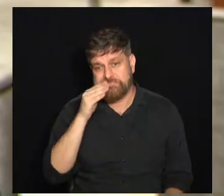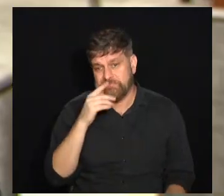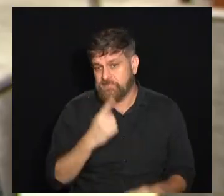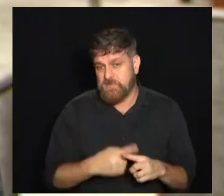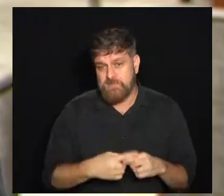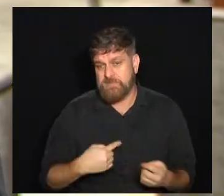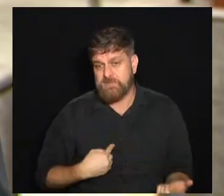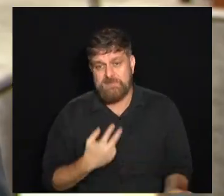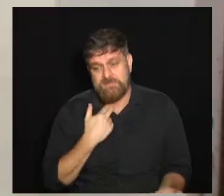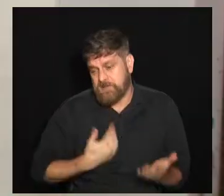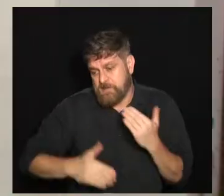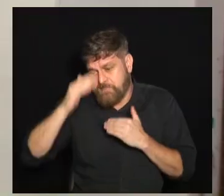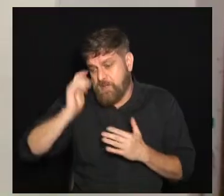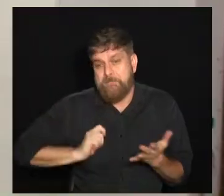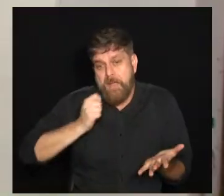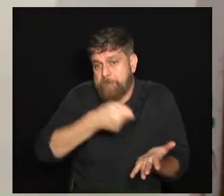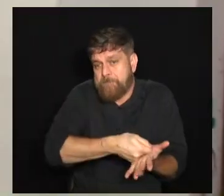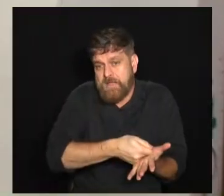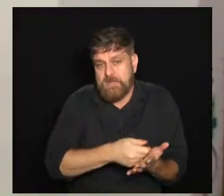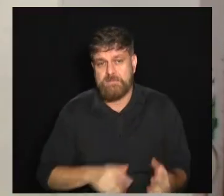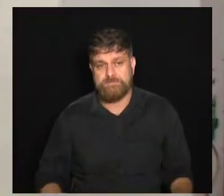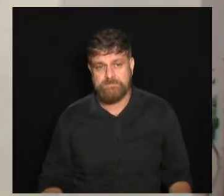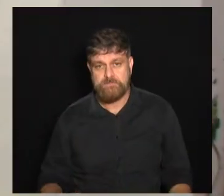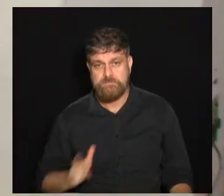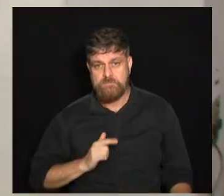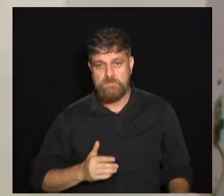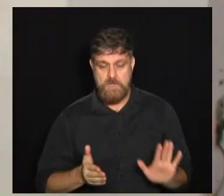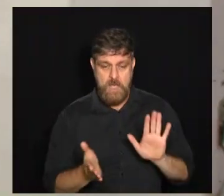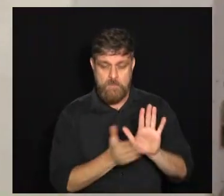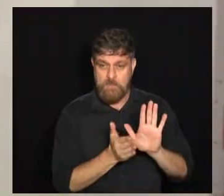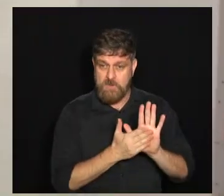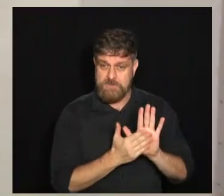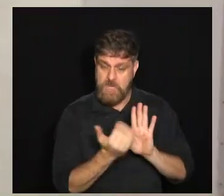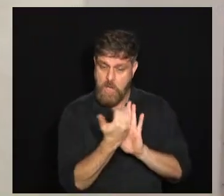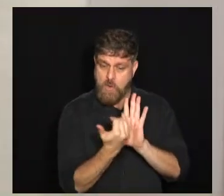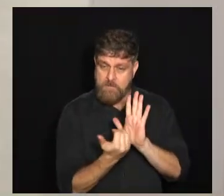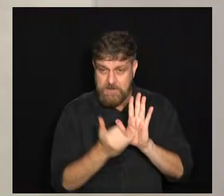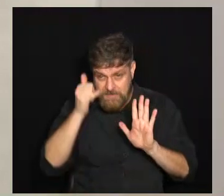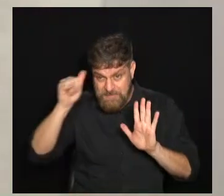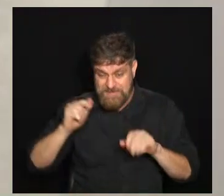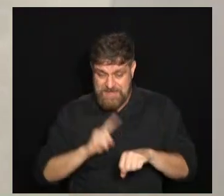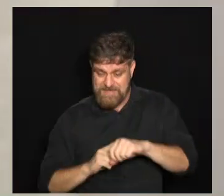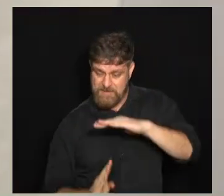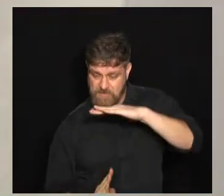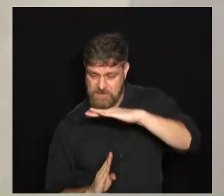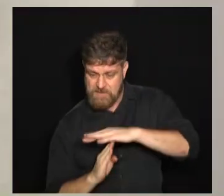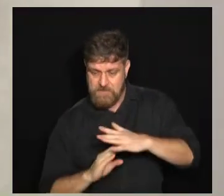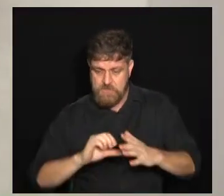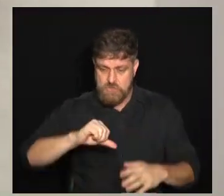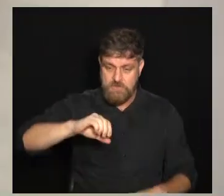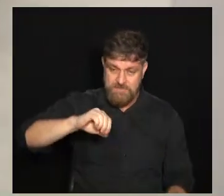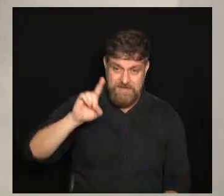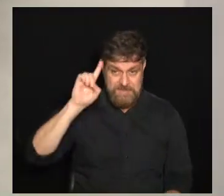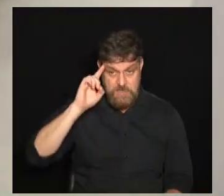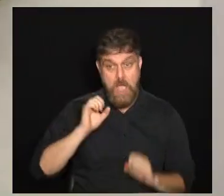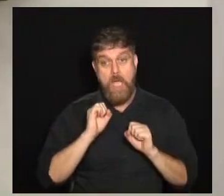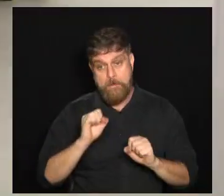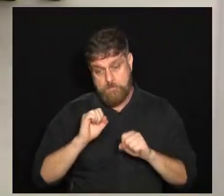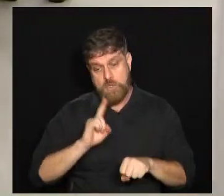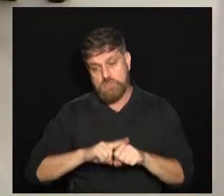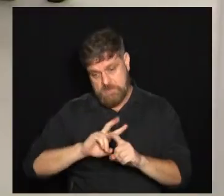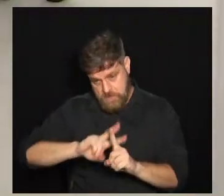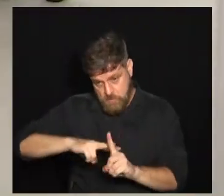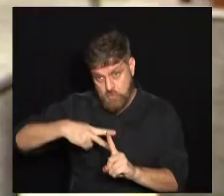não aguentam pagar. Pela proposta, o plano de prevenção teria duração de 90 dias, com o prazo podendo aumentar